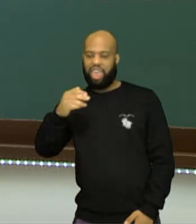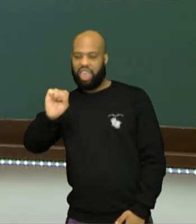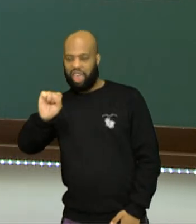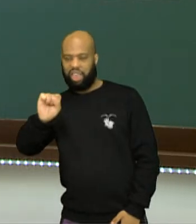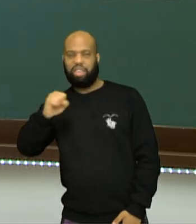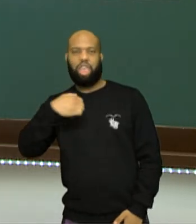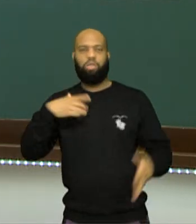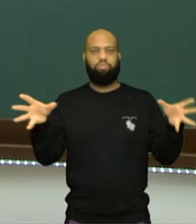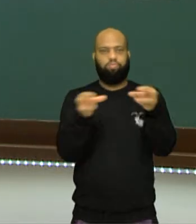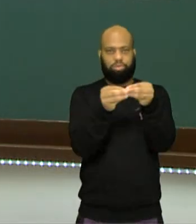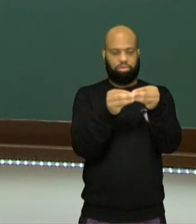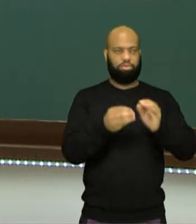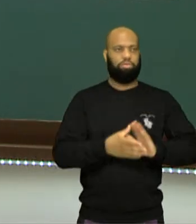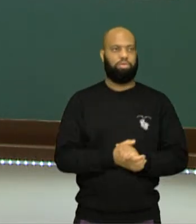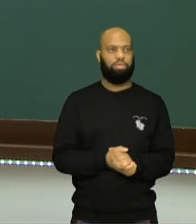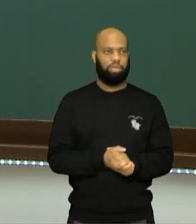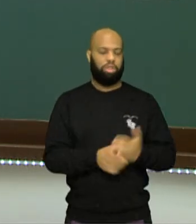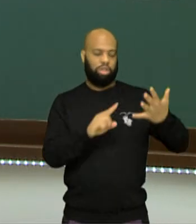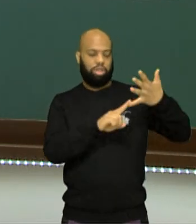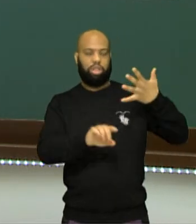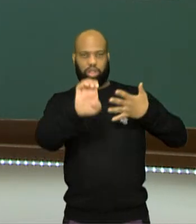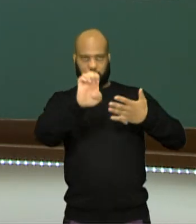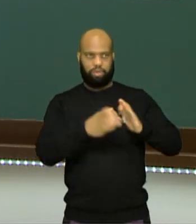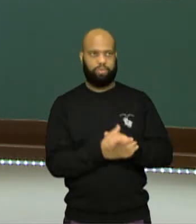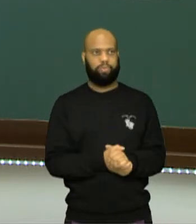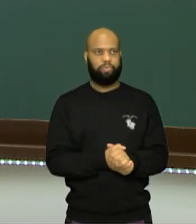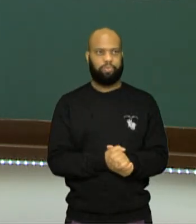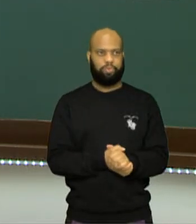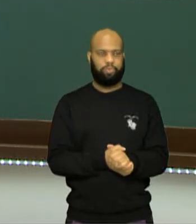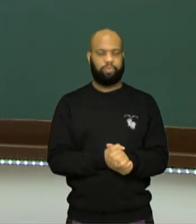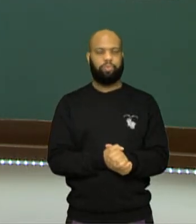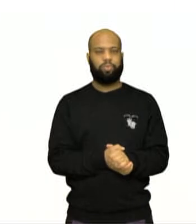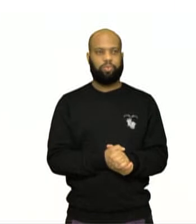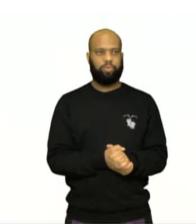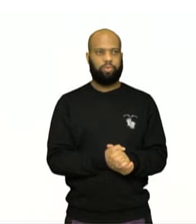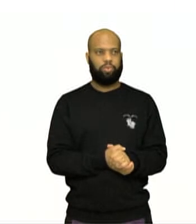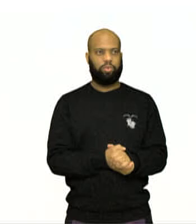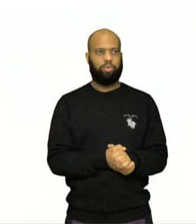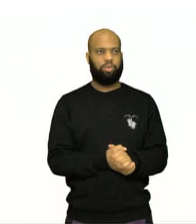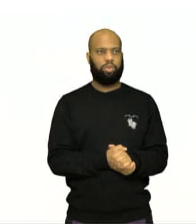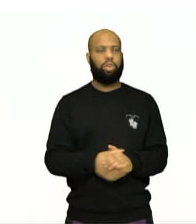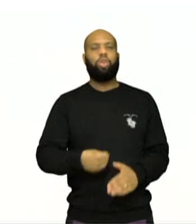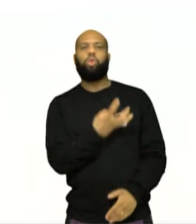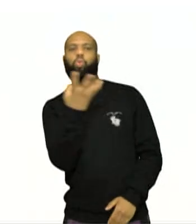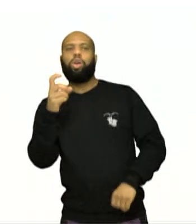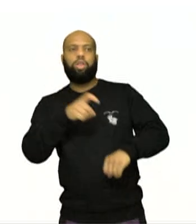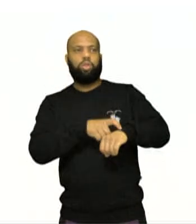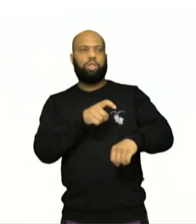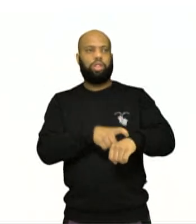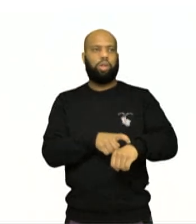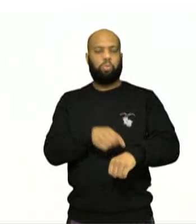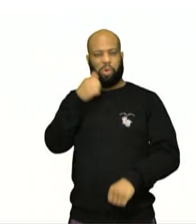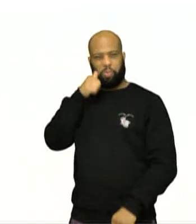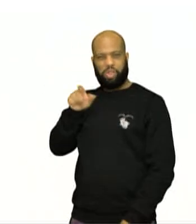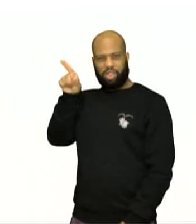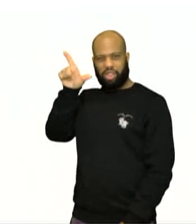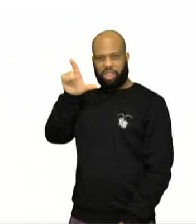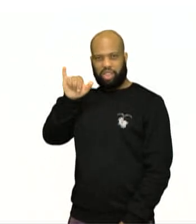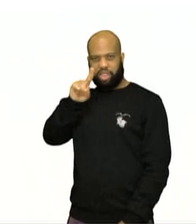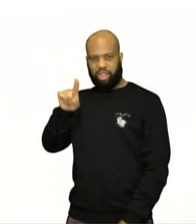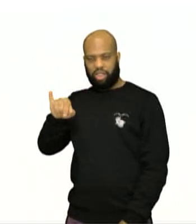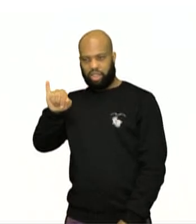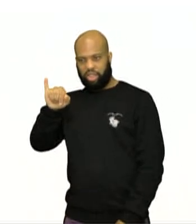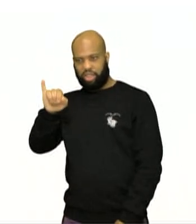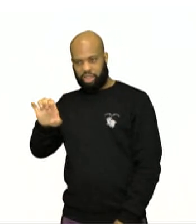has, com o pronome she. E a letra E. How long has Liz been sick? Por quanto tempo que a Liz está doente? She's been